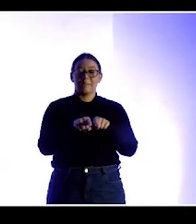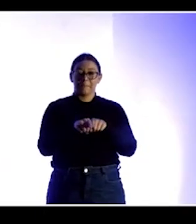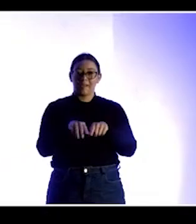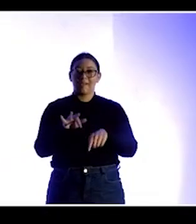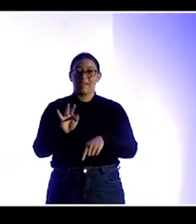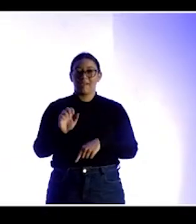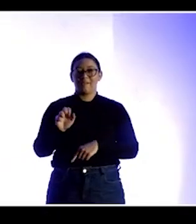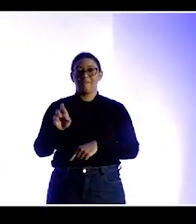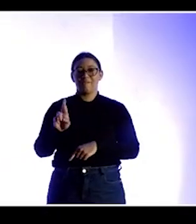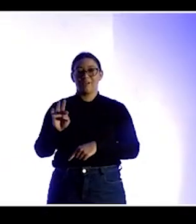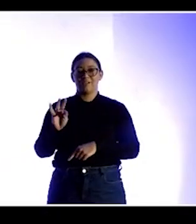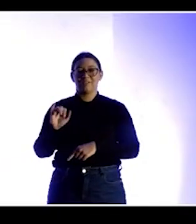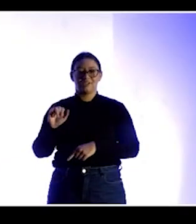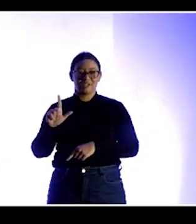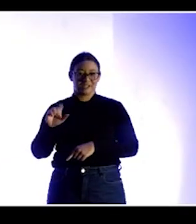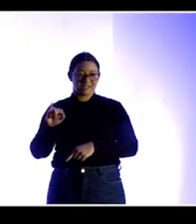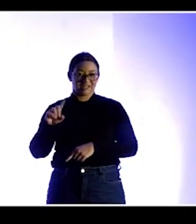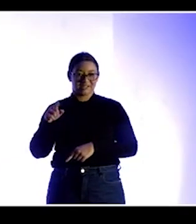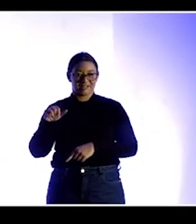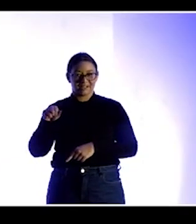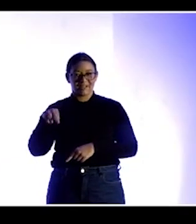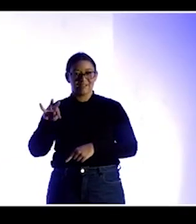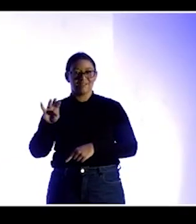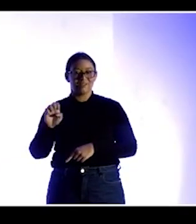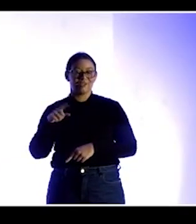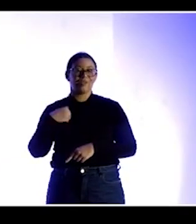usado aqui, fertilizante nitrogenado,